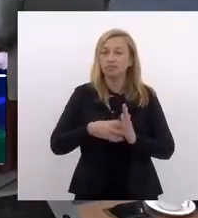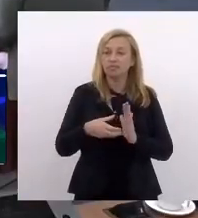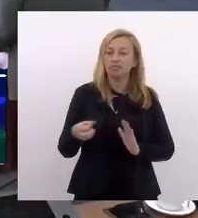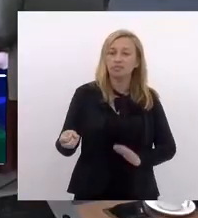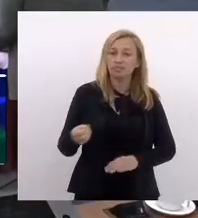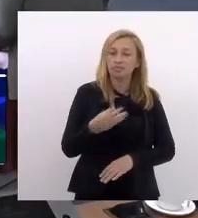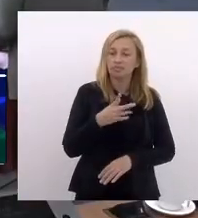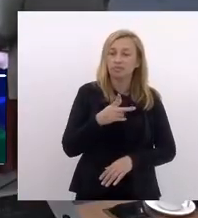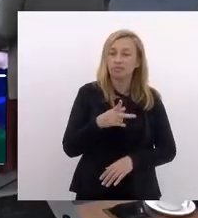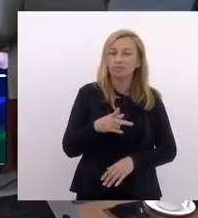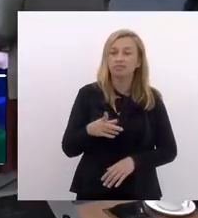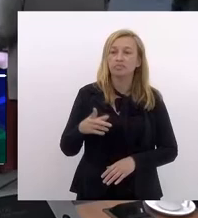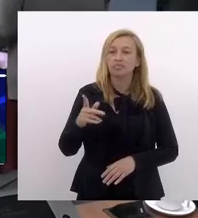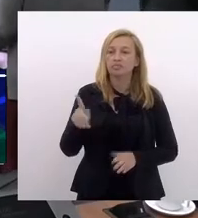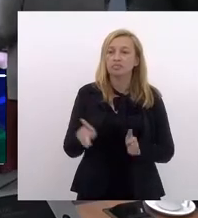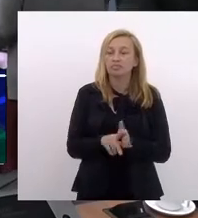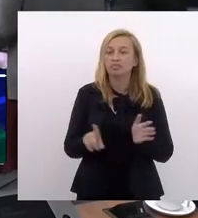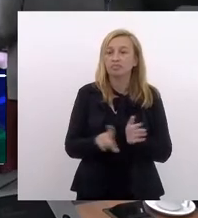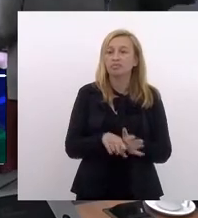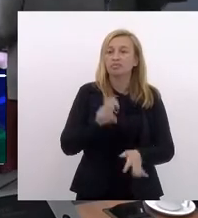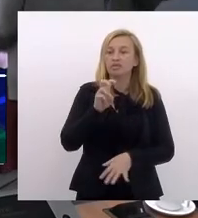PSOL ao projeto de lei